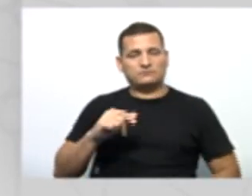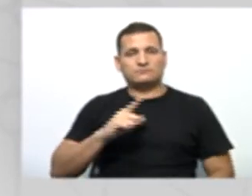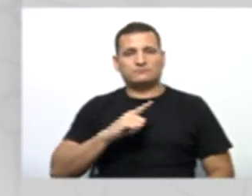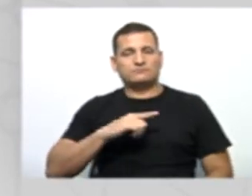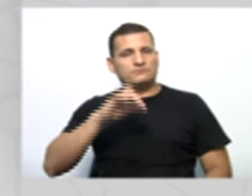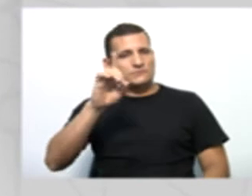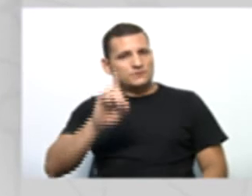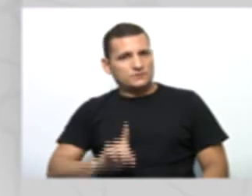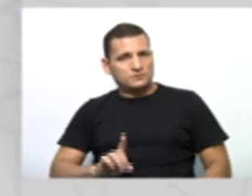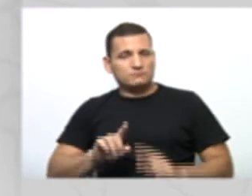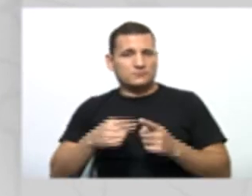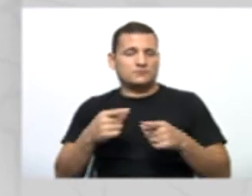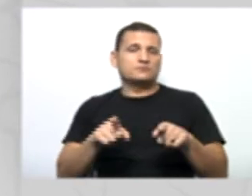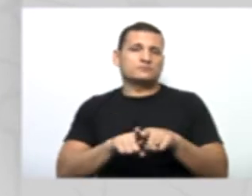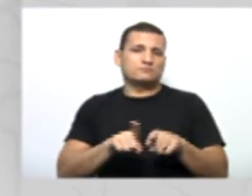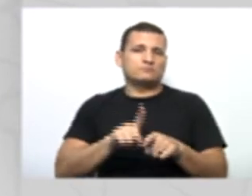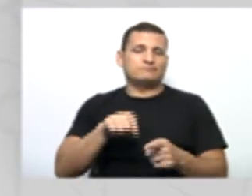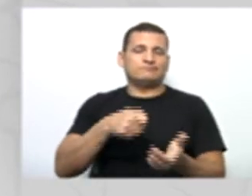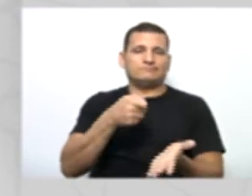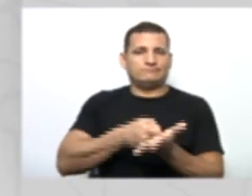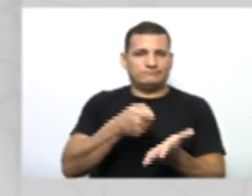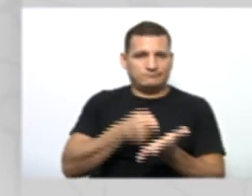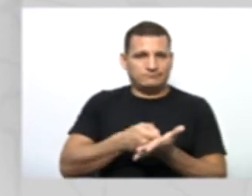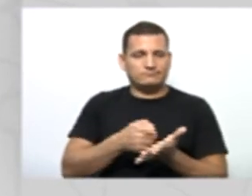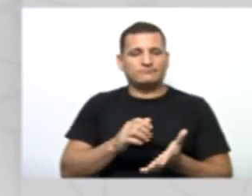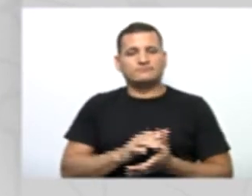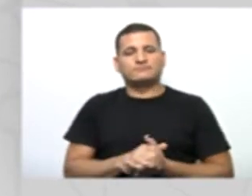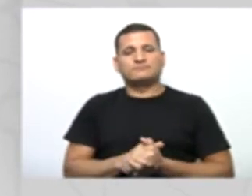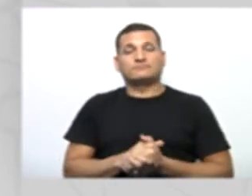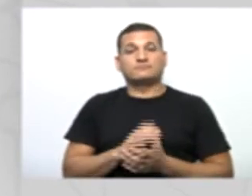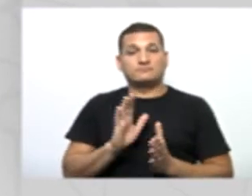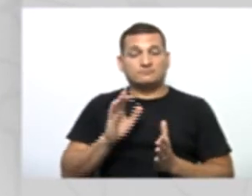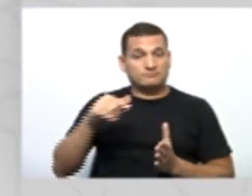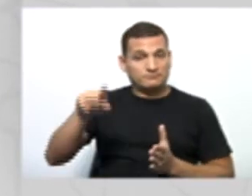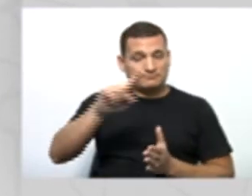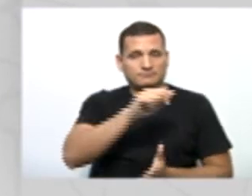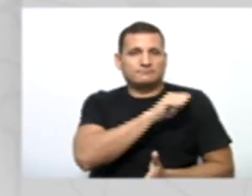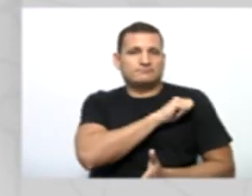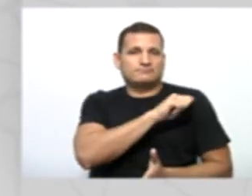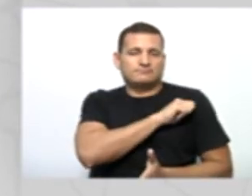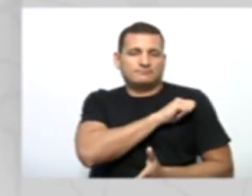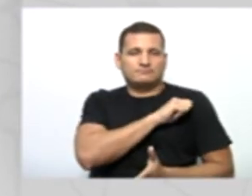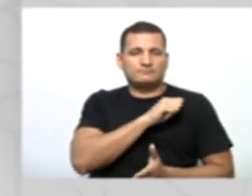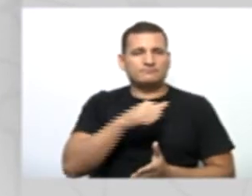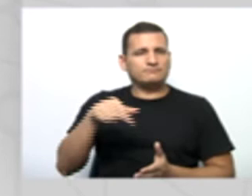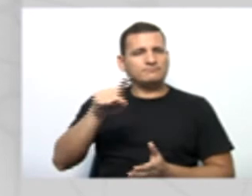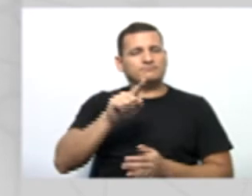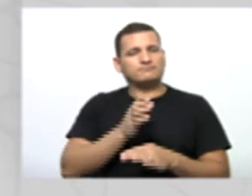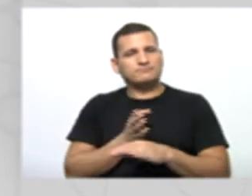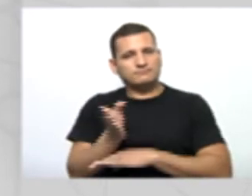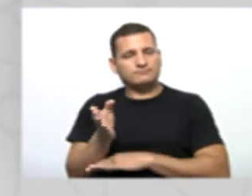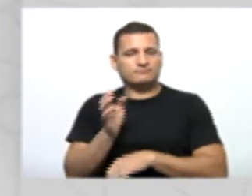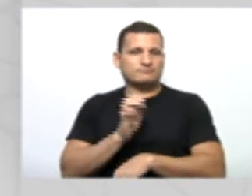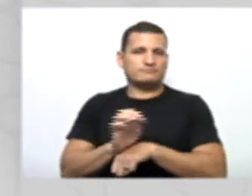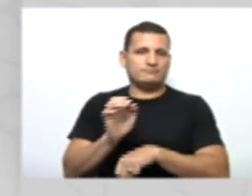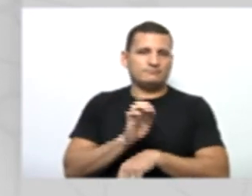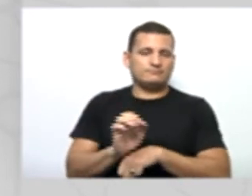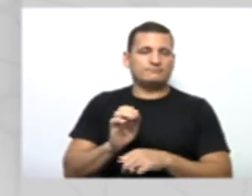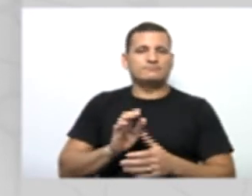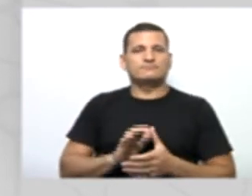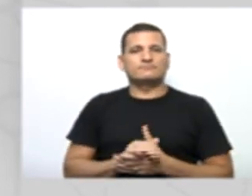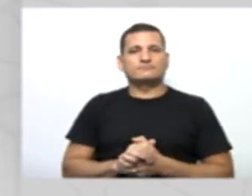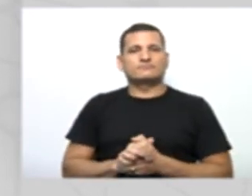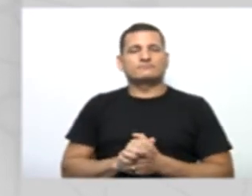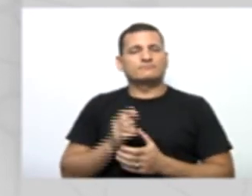direitos, mas é evidentemente ter também deveres. Vocês, alunos, quando vocês forem para o estágio, quando vocês